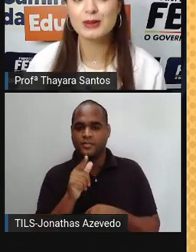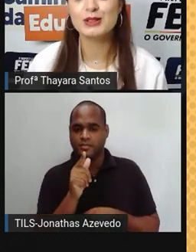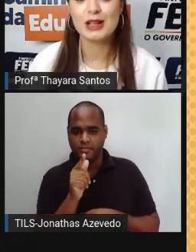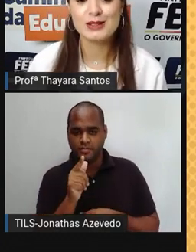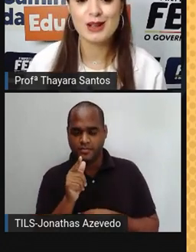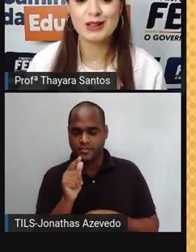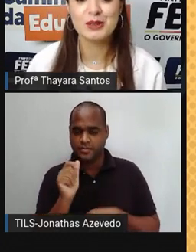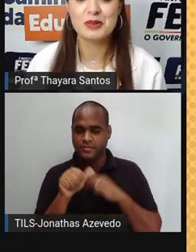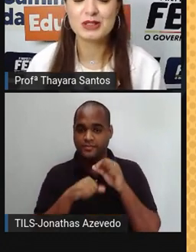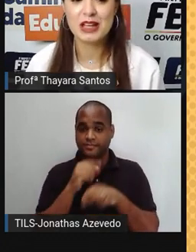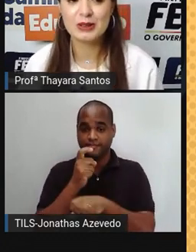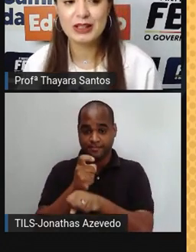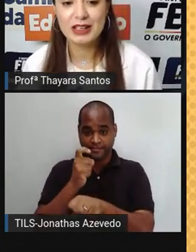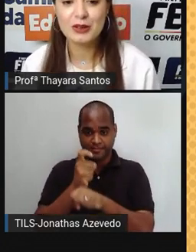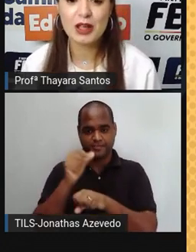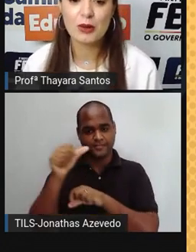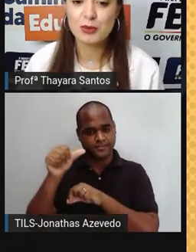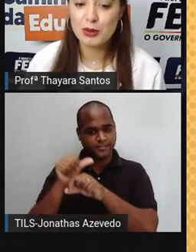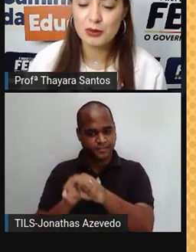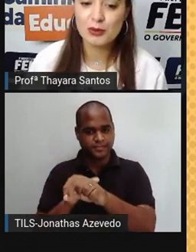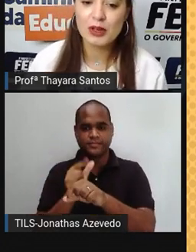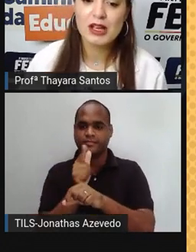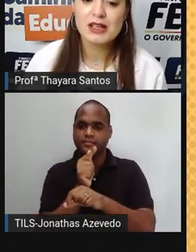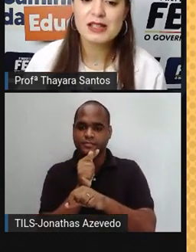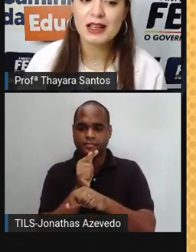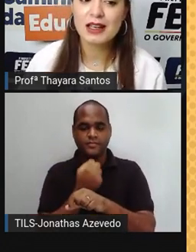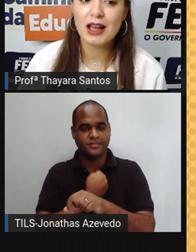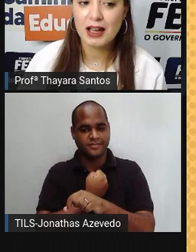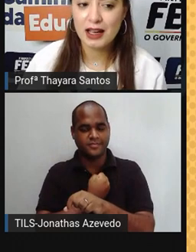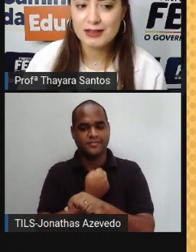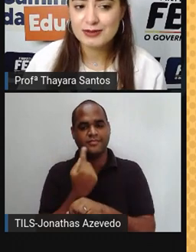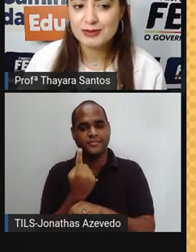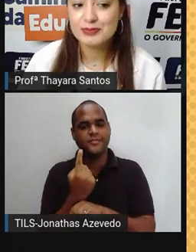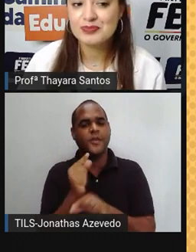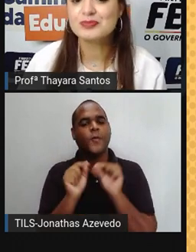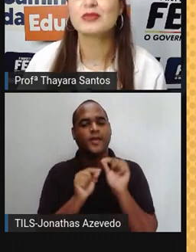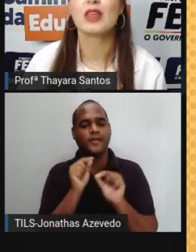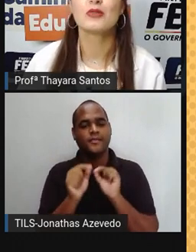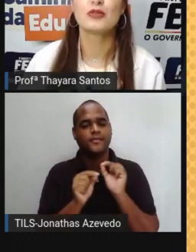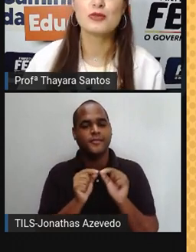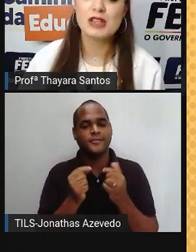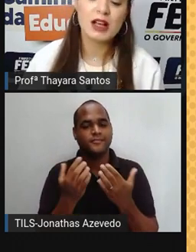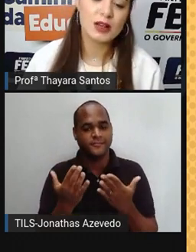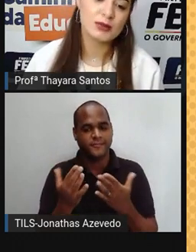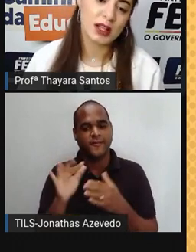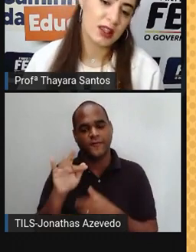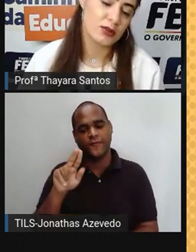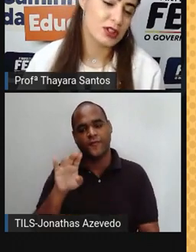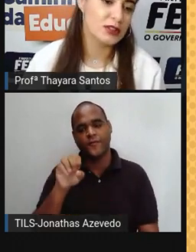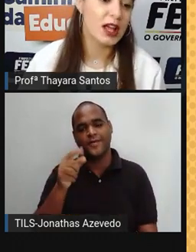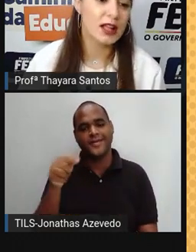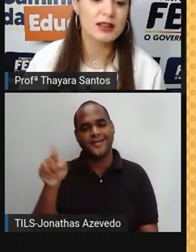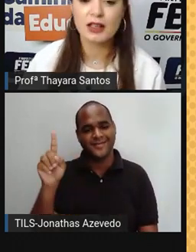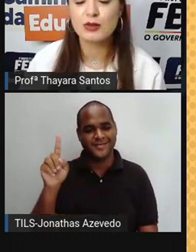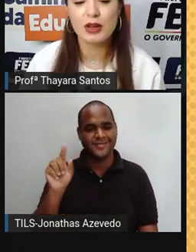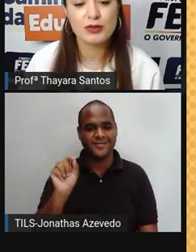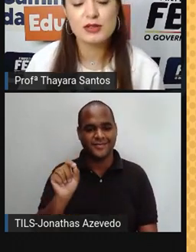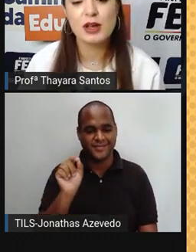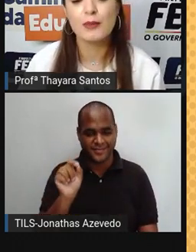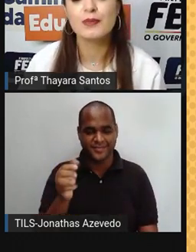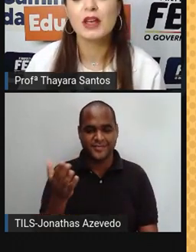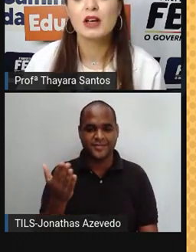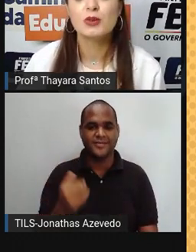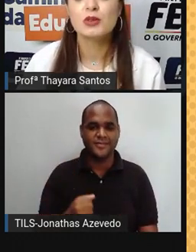desculpa do estado sólido para o estado líquido que é o número um seria a fusão aqui é o gelo derretendo